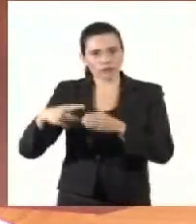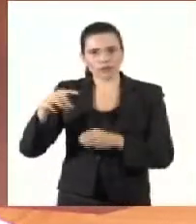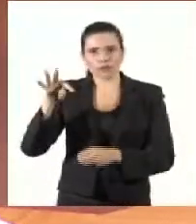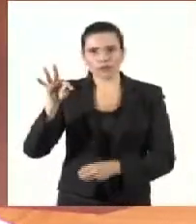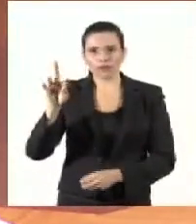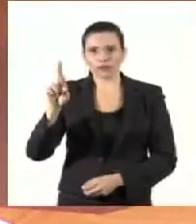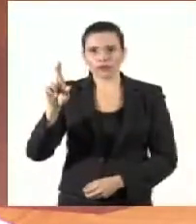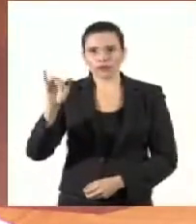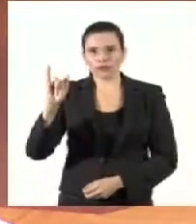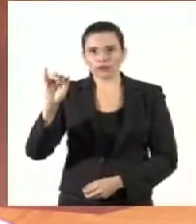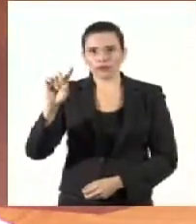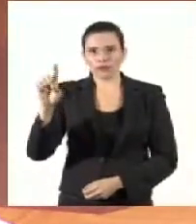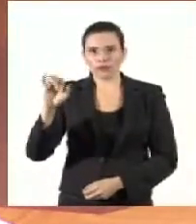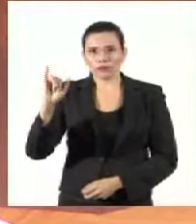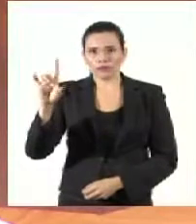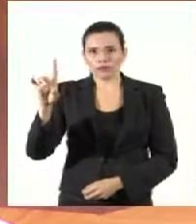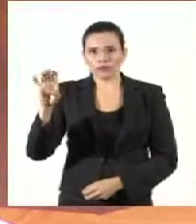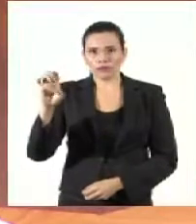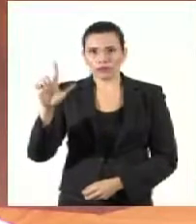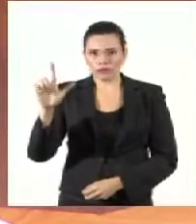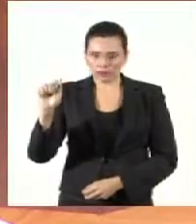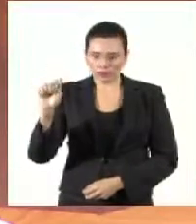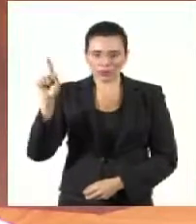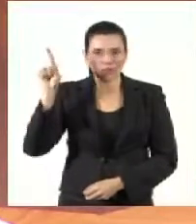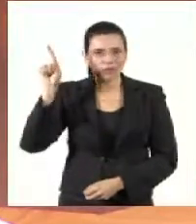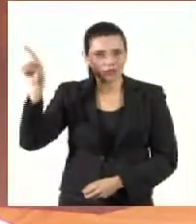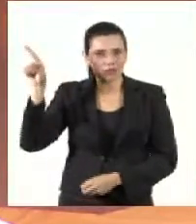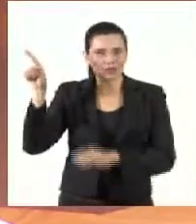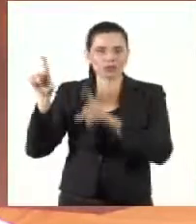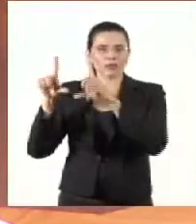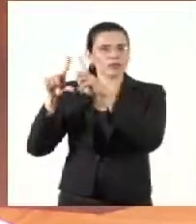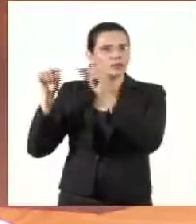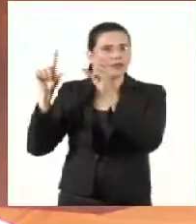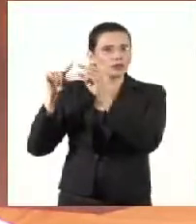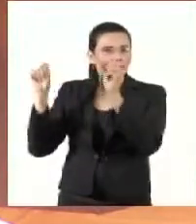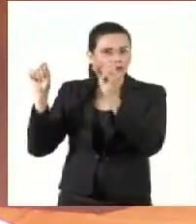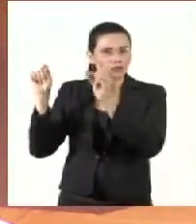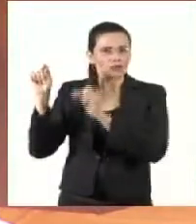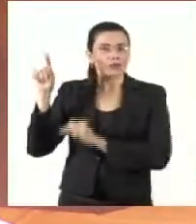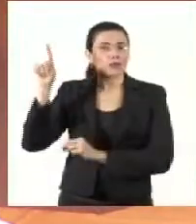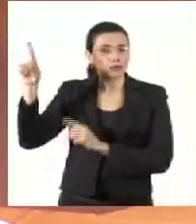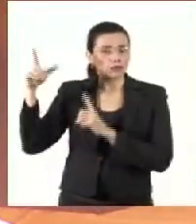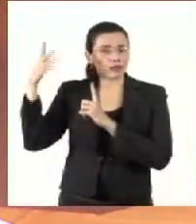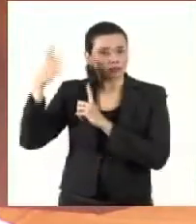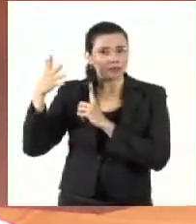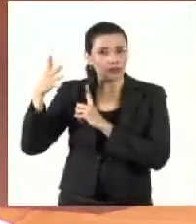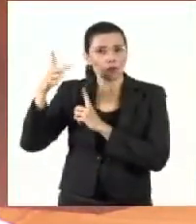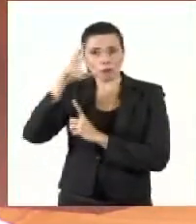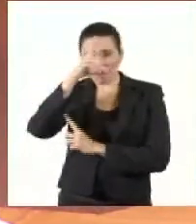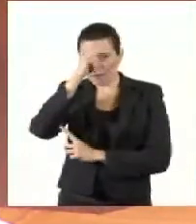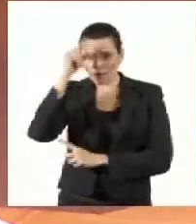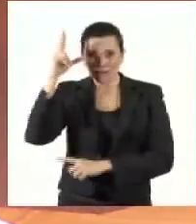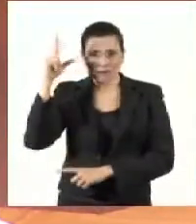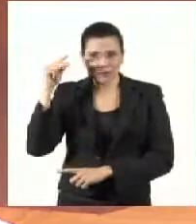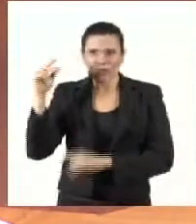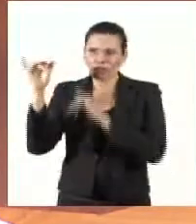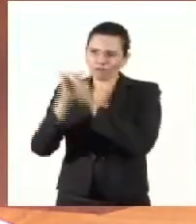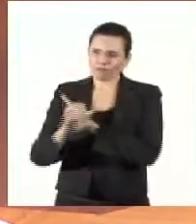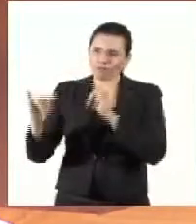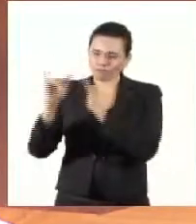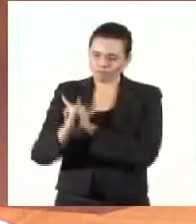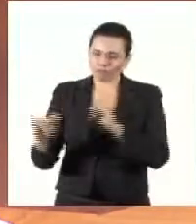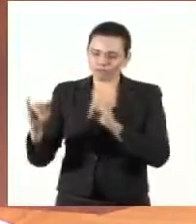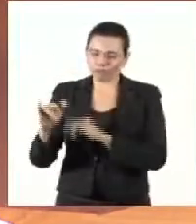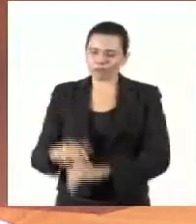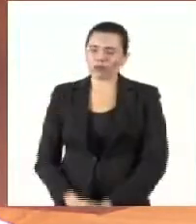falando e fazendo reivindicações para o governo do Estado fazer o repasse de 100